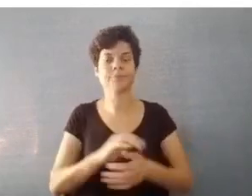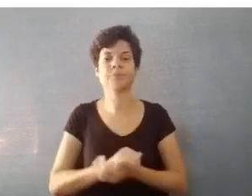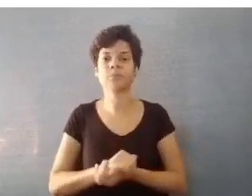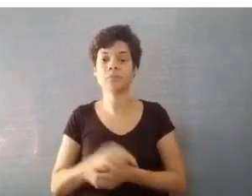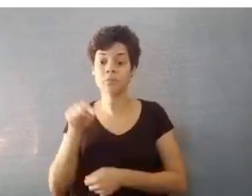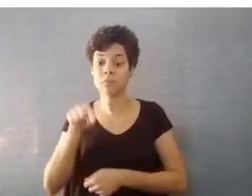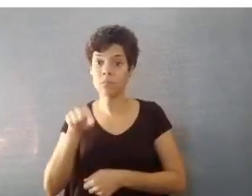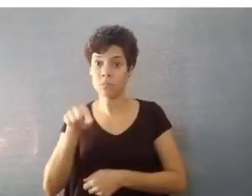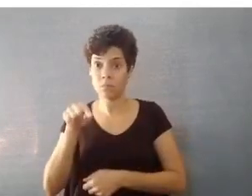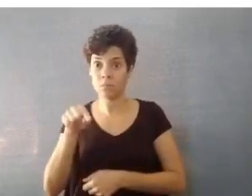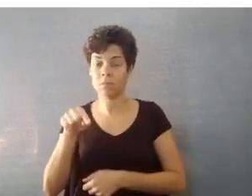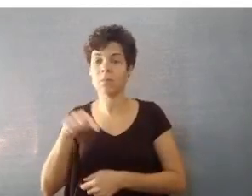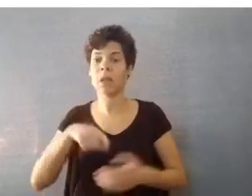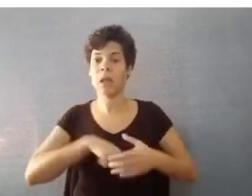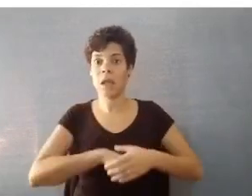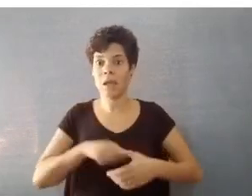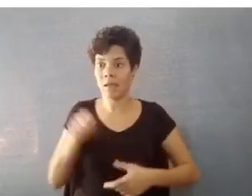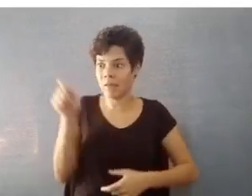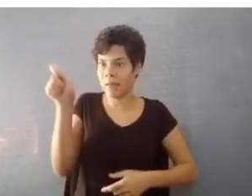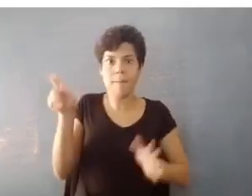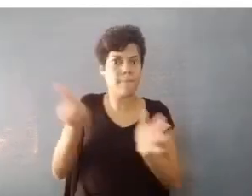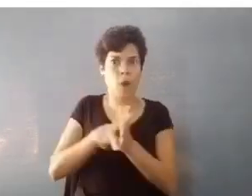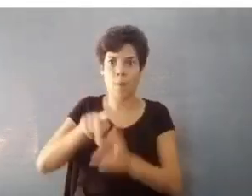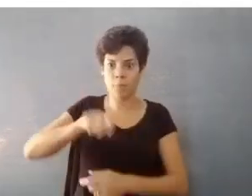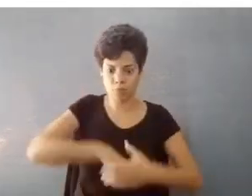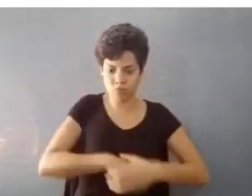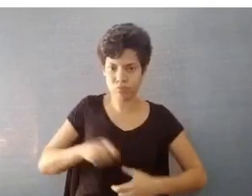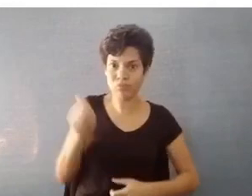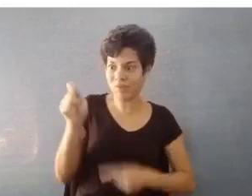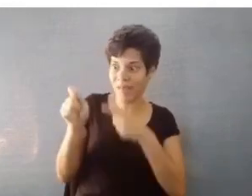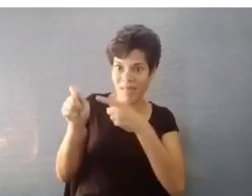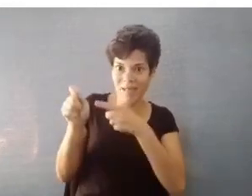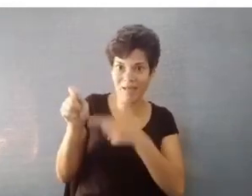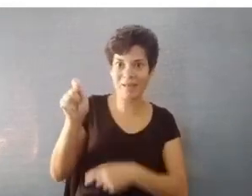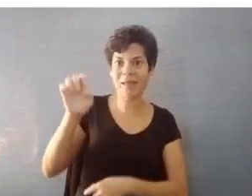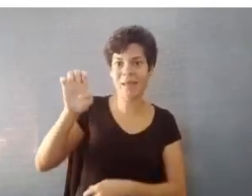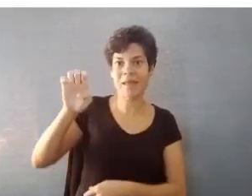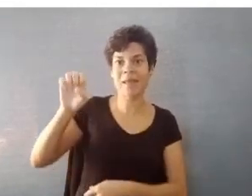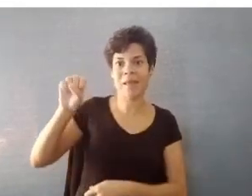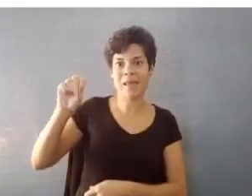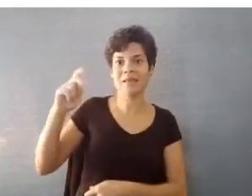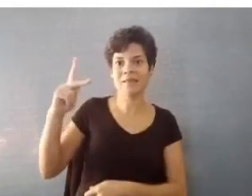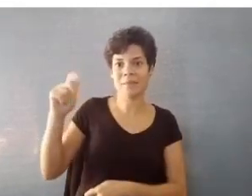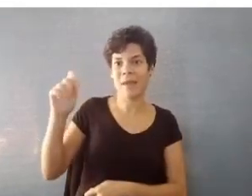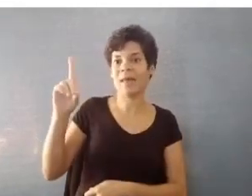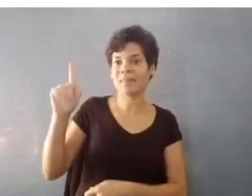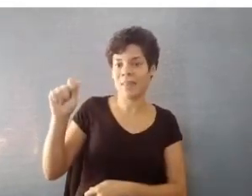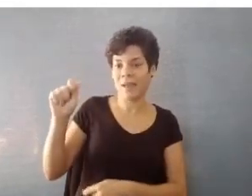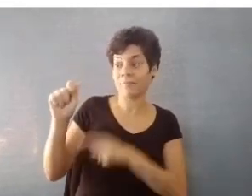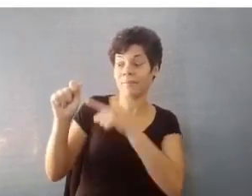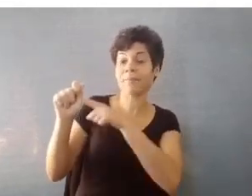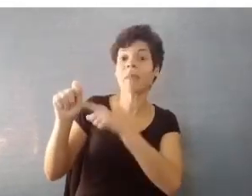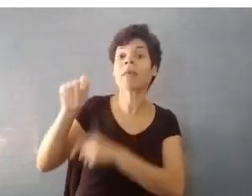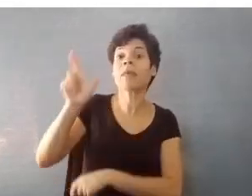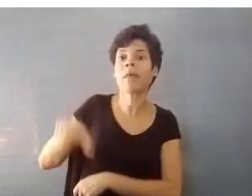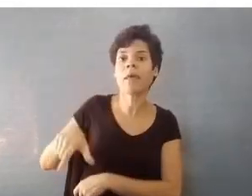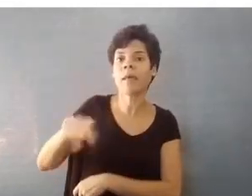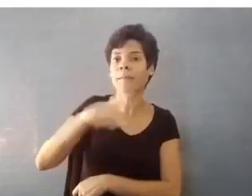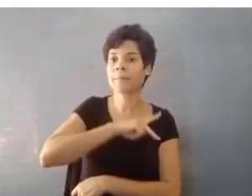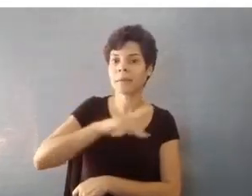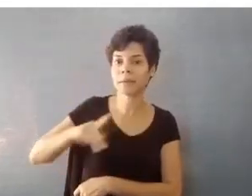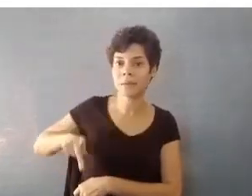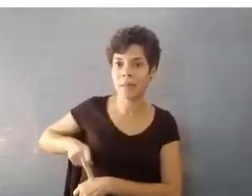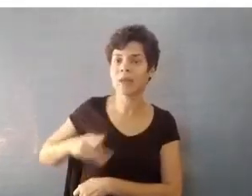A República da Espada, que teve como presidentes o Marechal